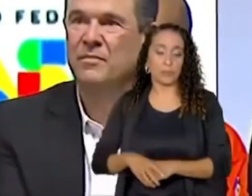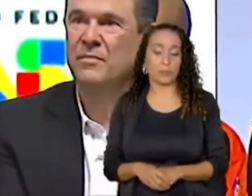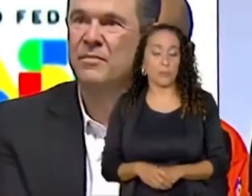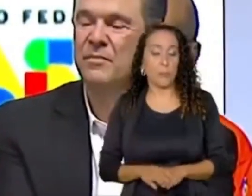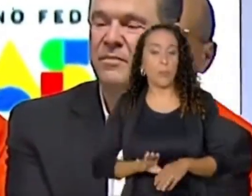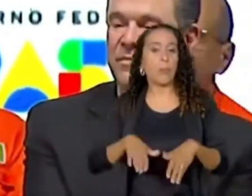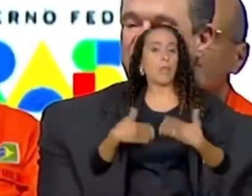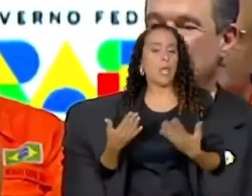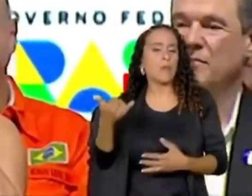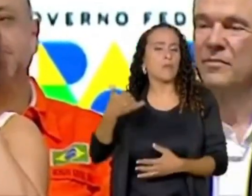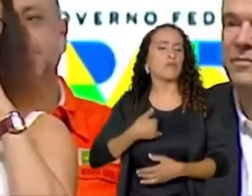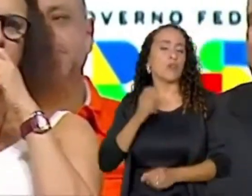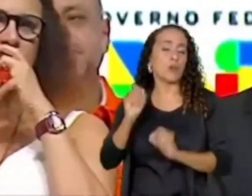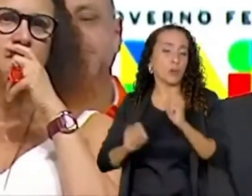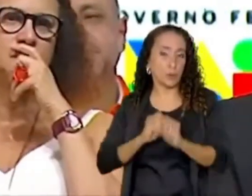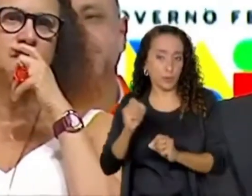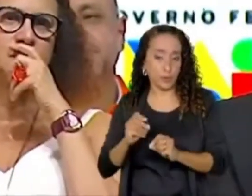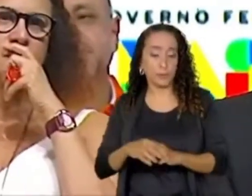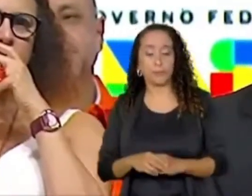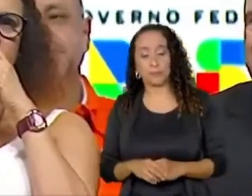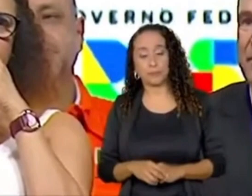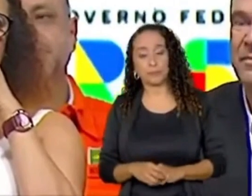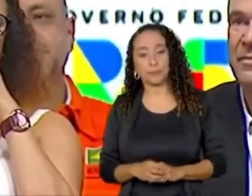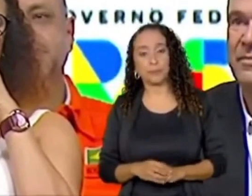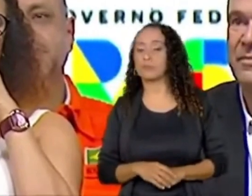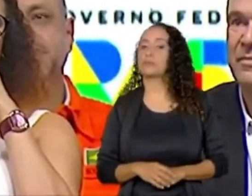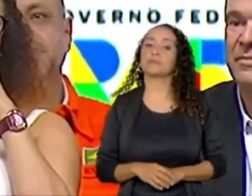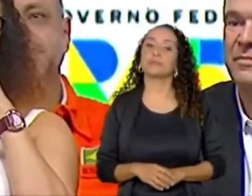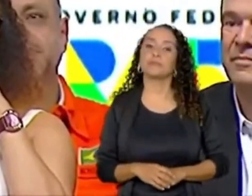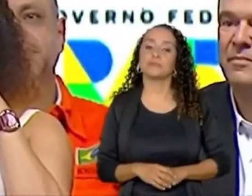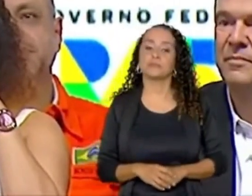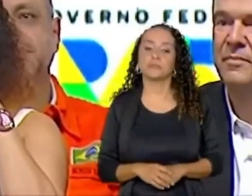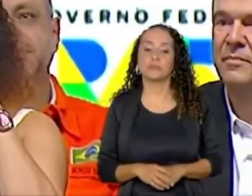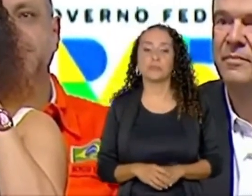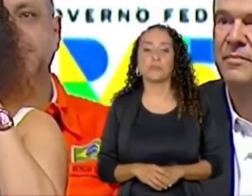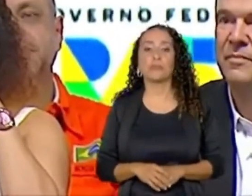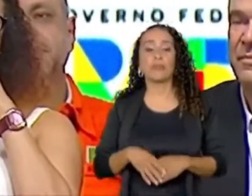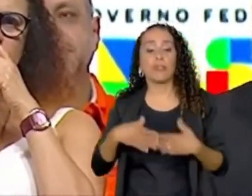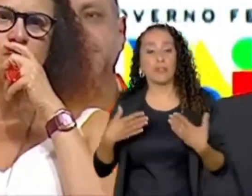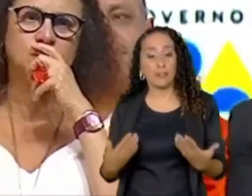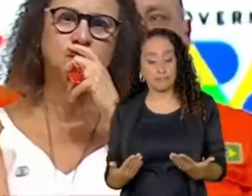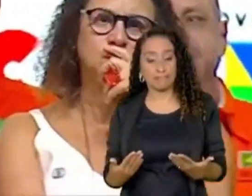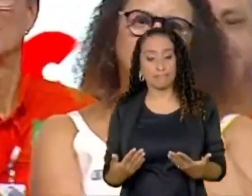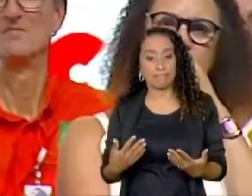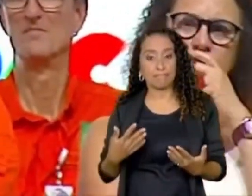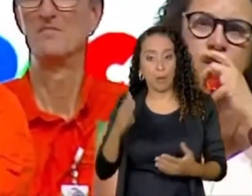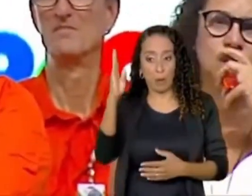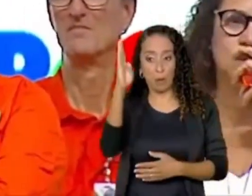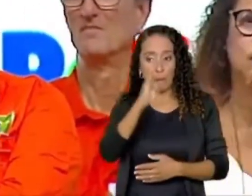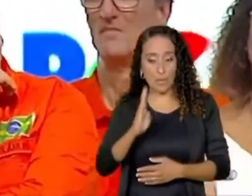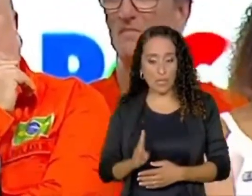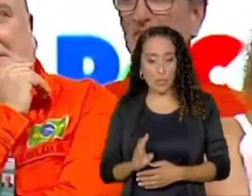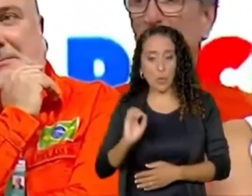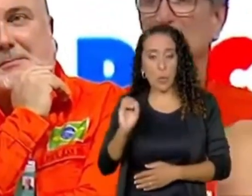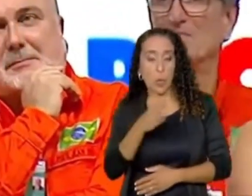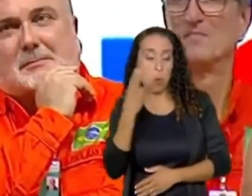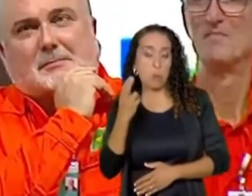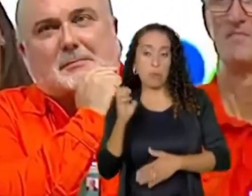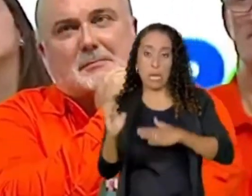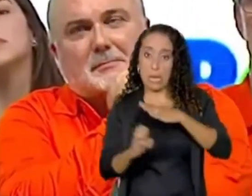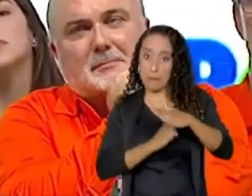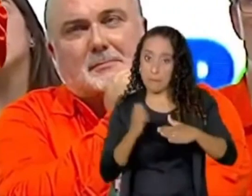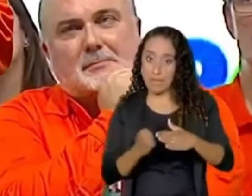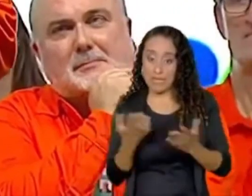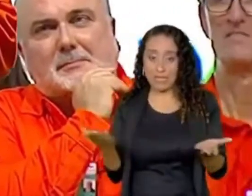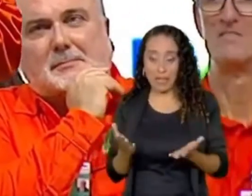ele me falou o seguinte: o país ou a empresa que quiser